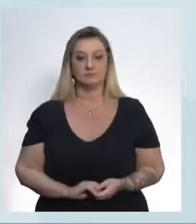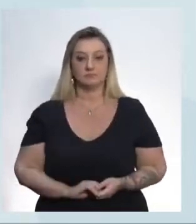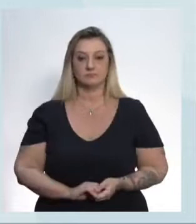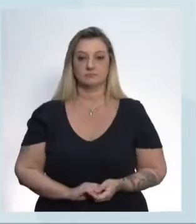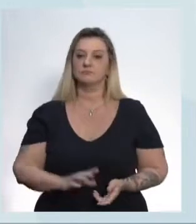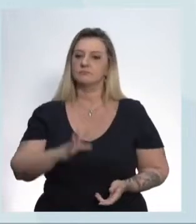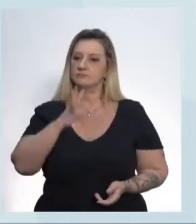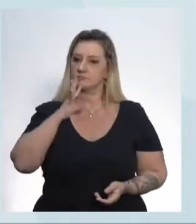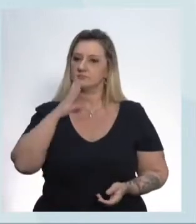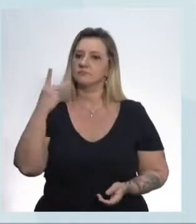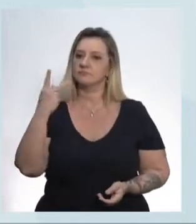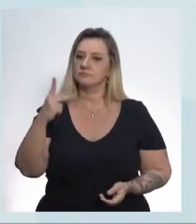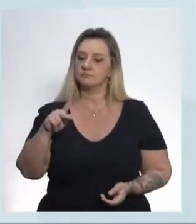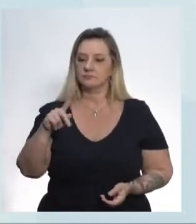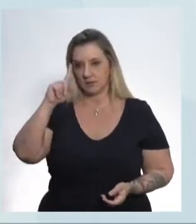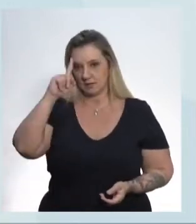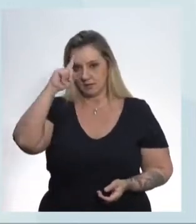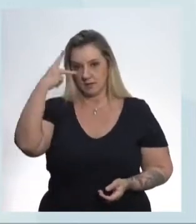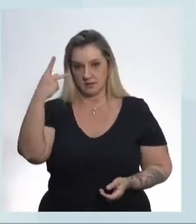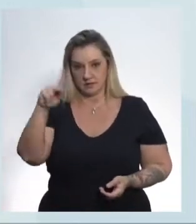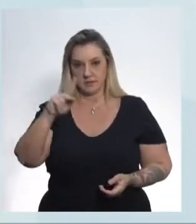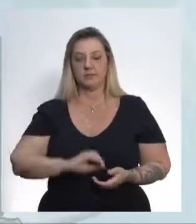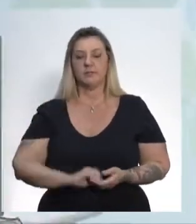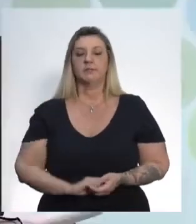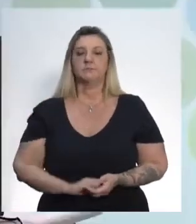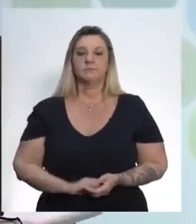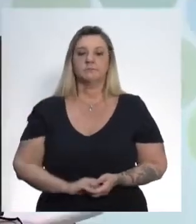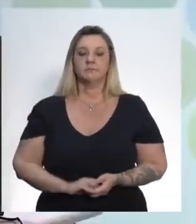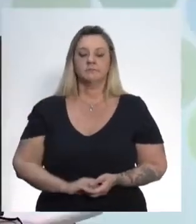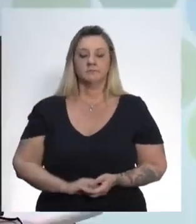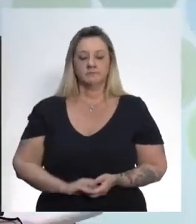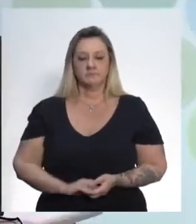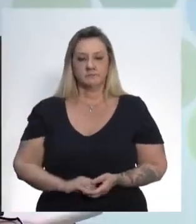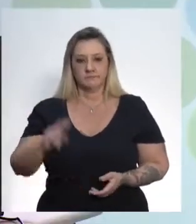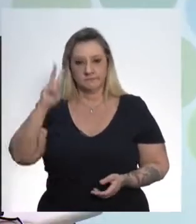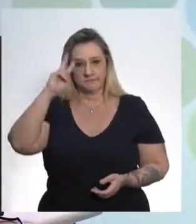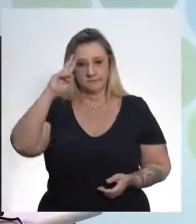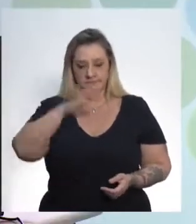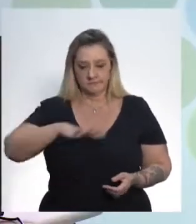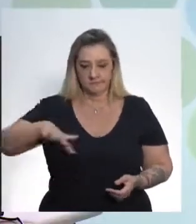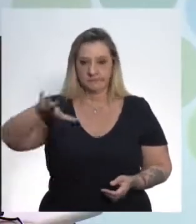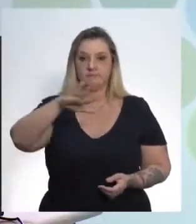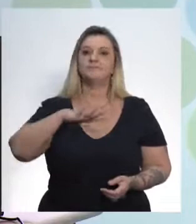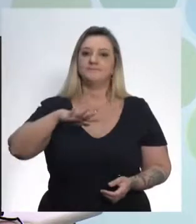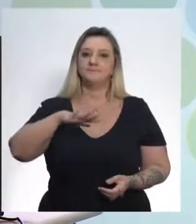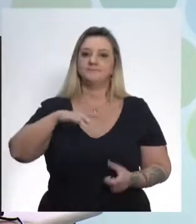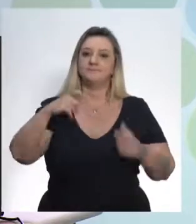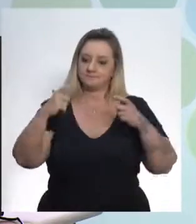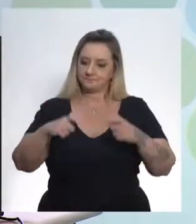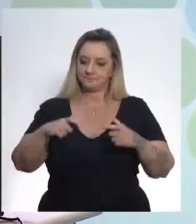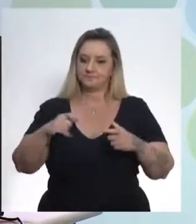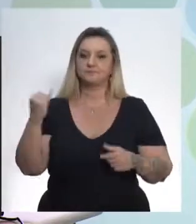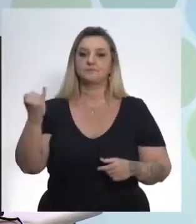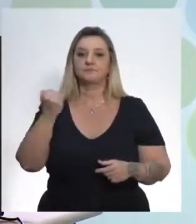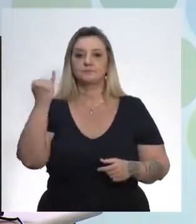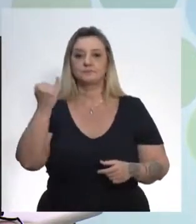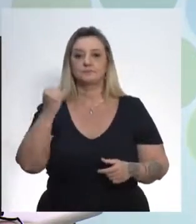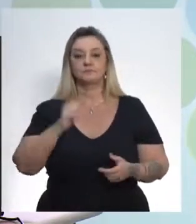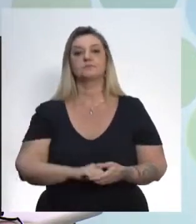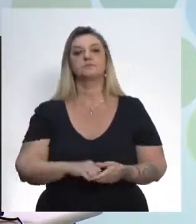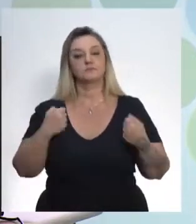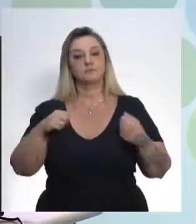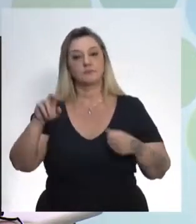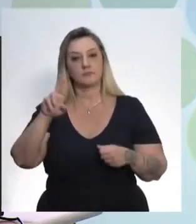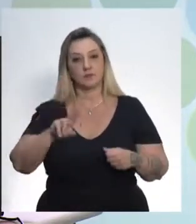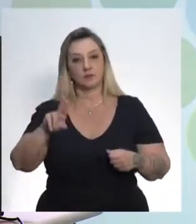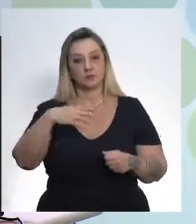seus conhecimentos, as suas dúvidas. Lembre-se que esse espaço ele é muito importante, ele deve ser